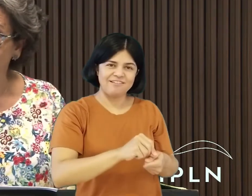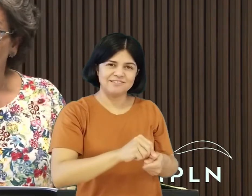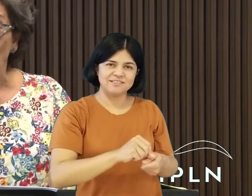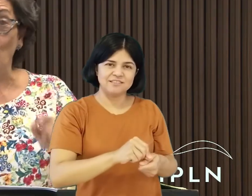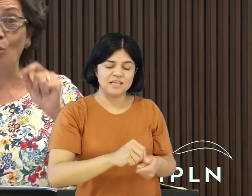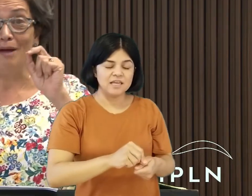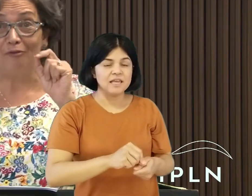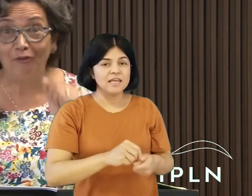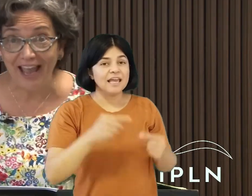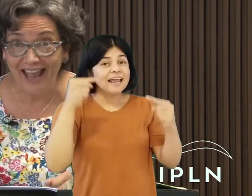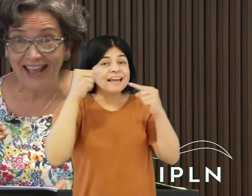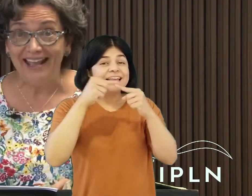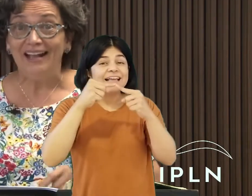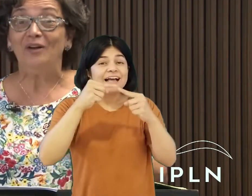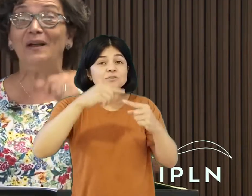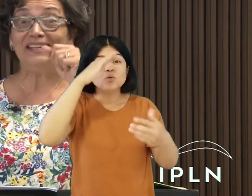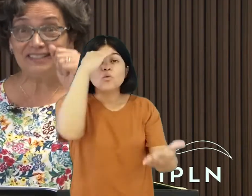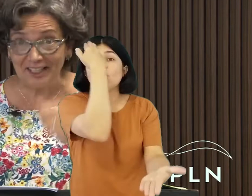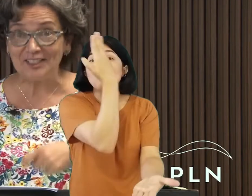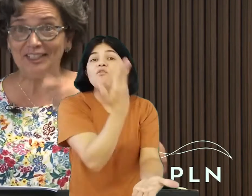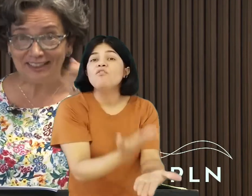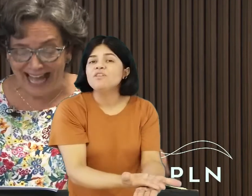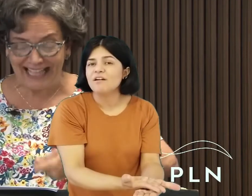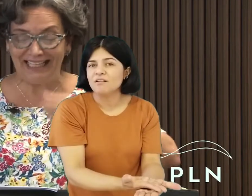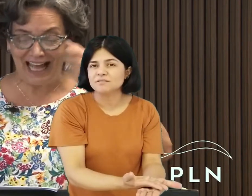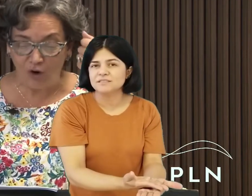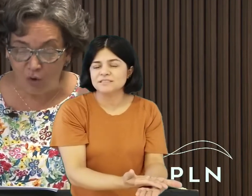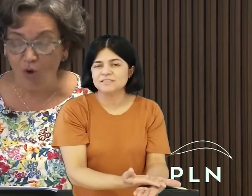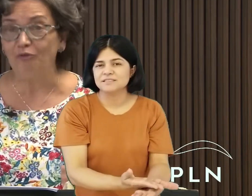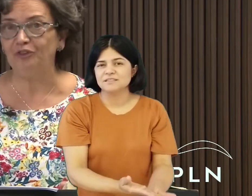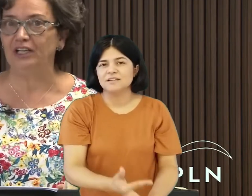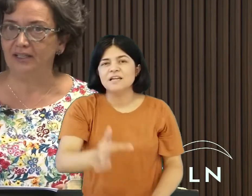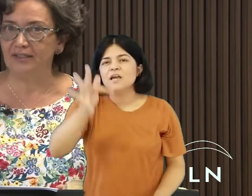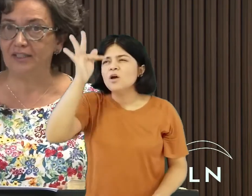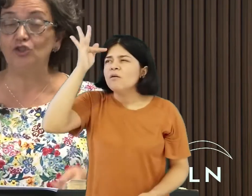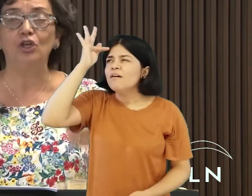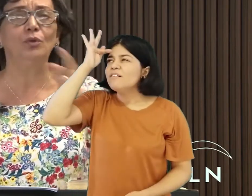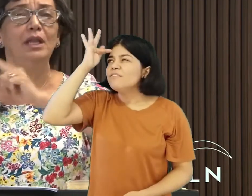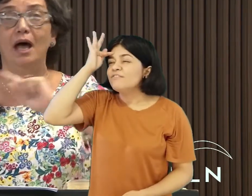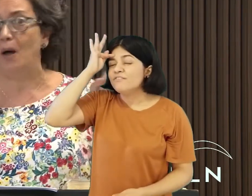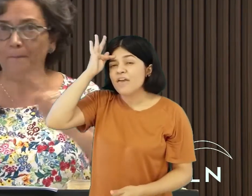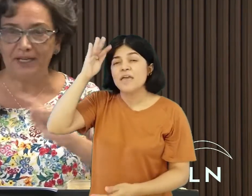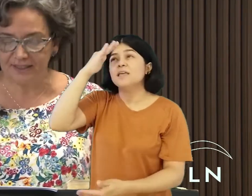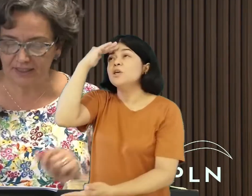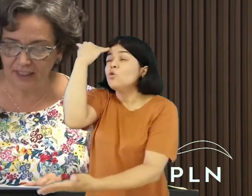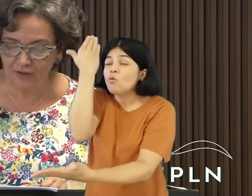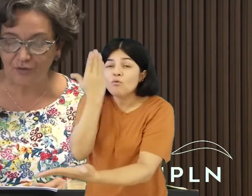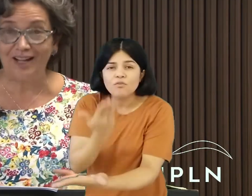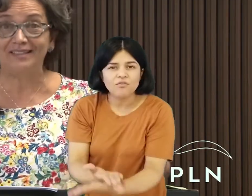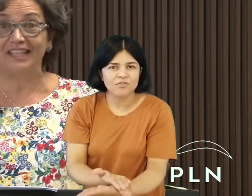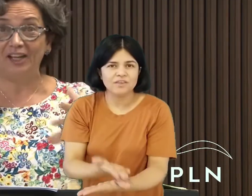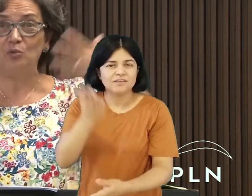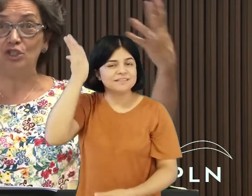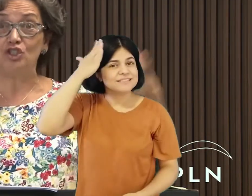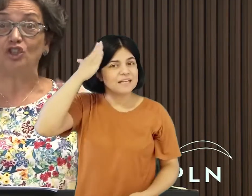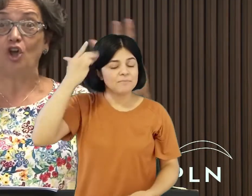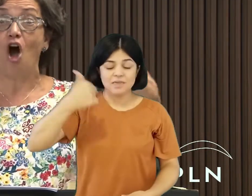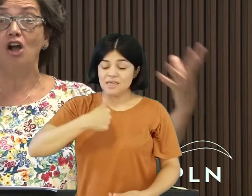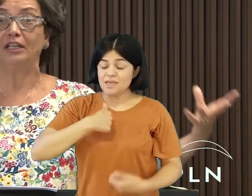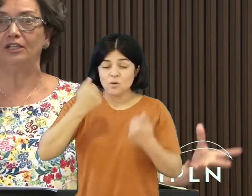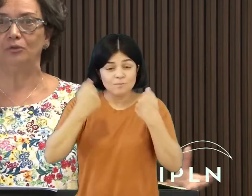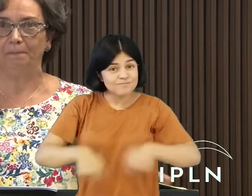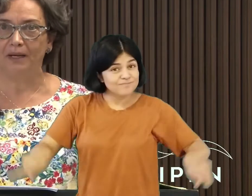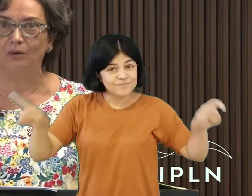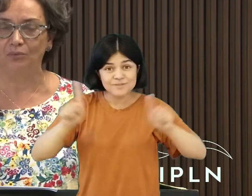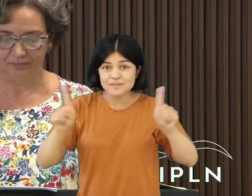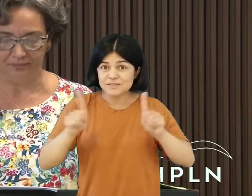confiança, com uma fé exercitada na confiança de que eu não preciso fazer um